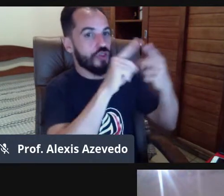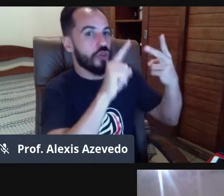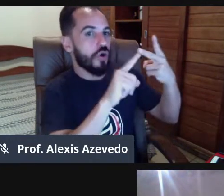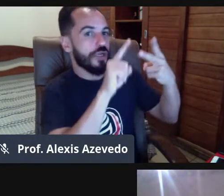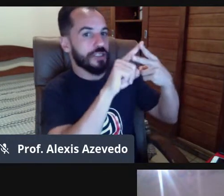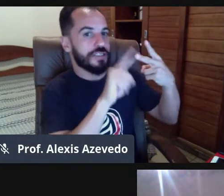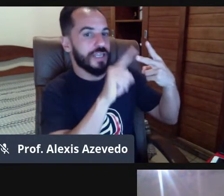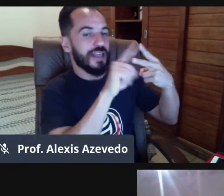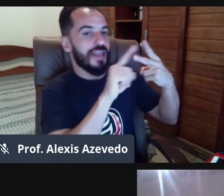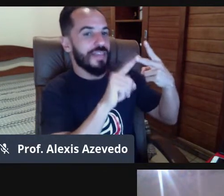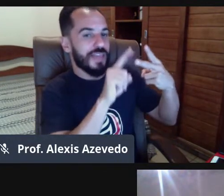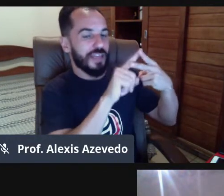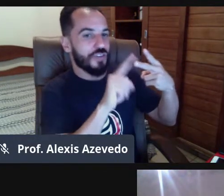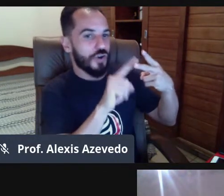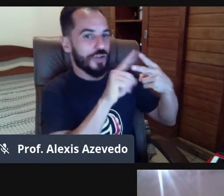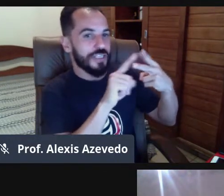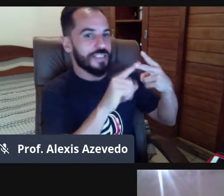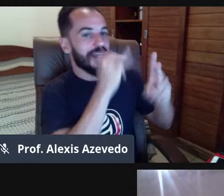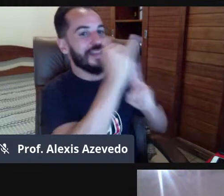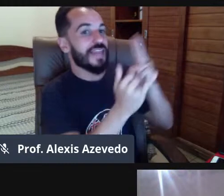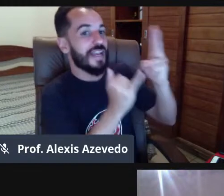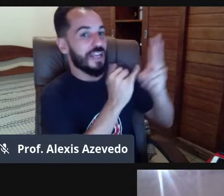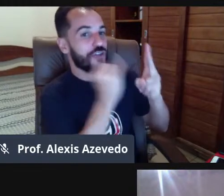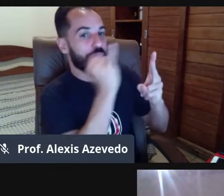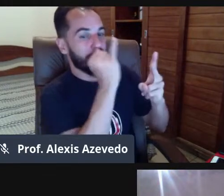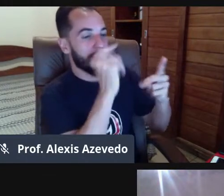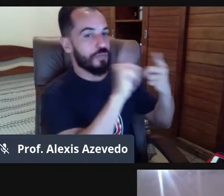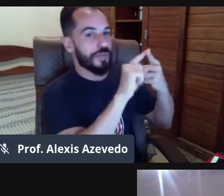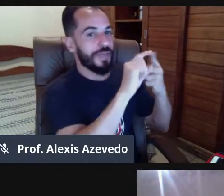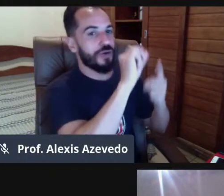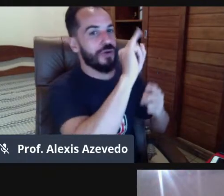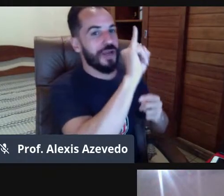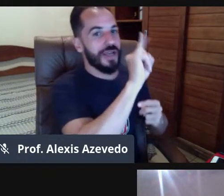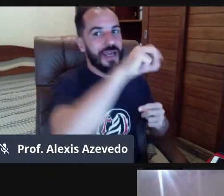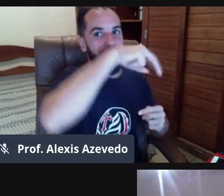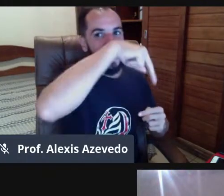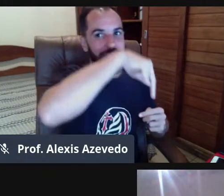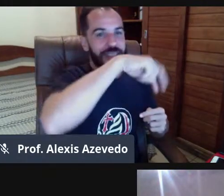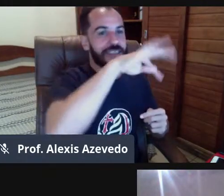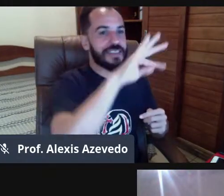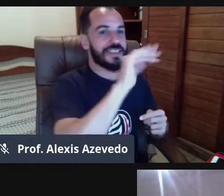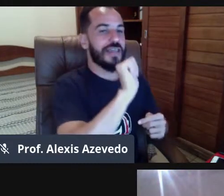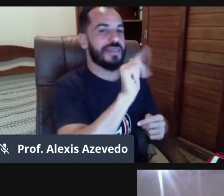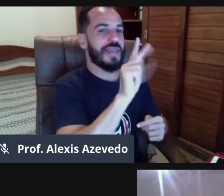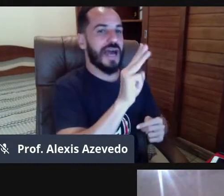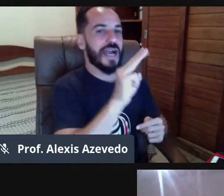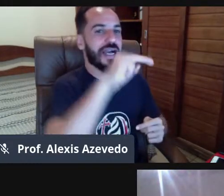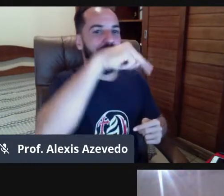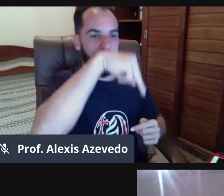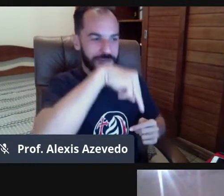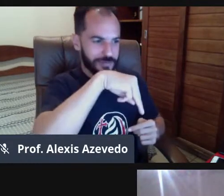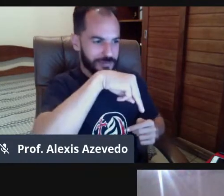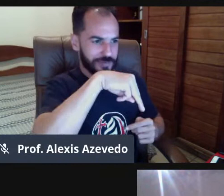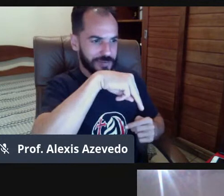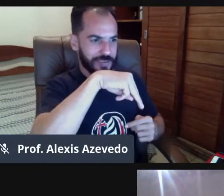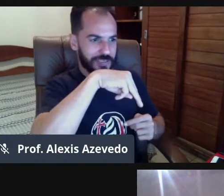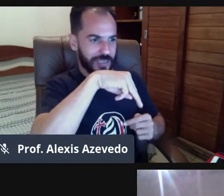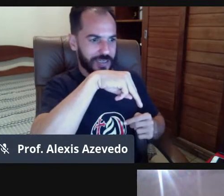tínhamos um canal no Facebook, que era um canal oficial da escola. E ele estava